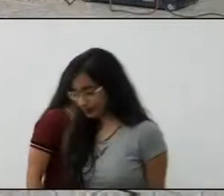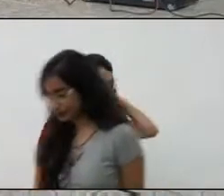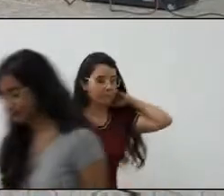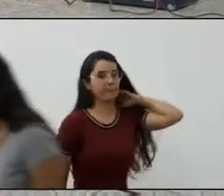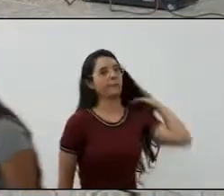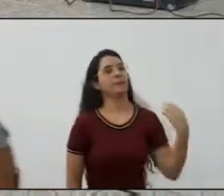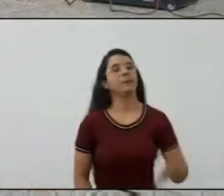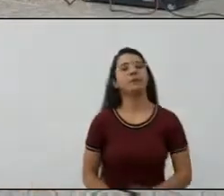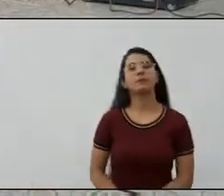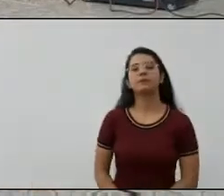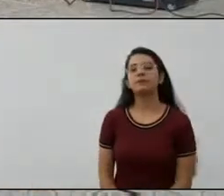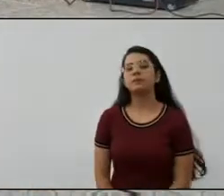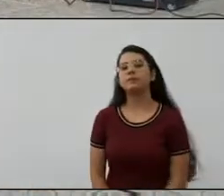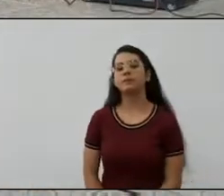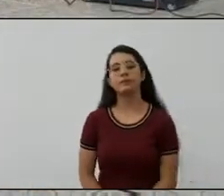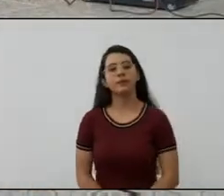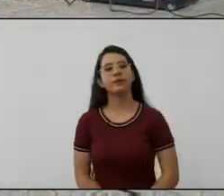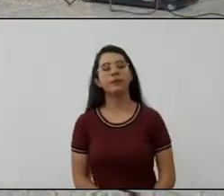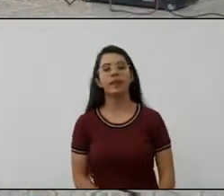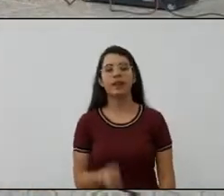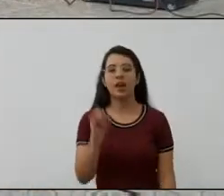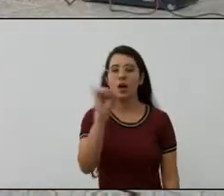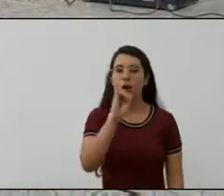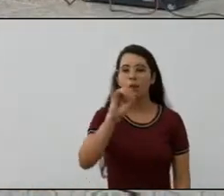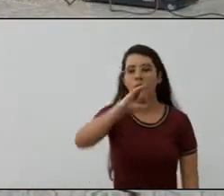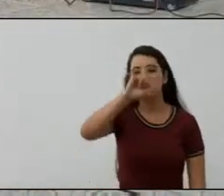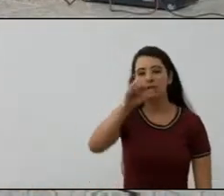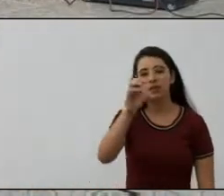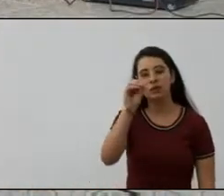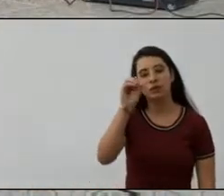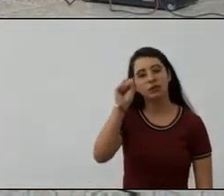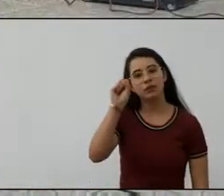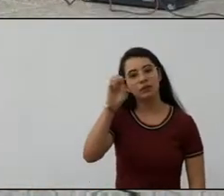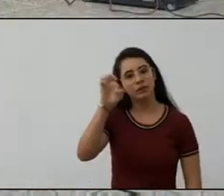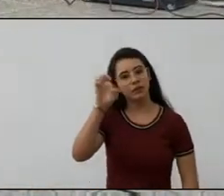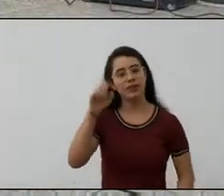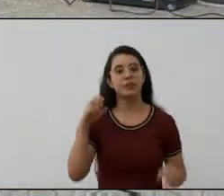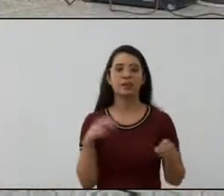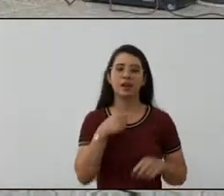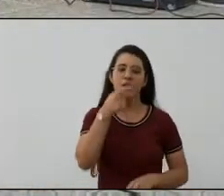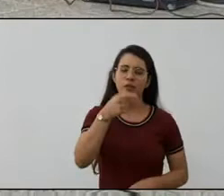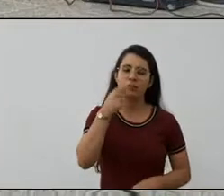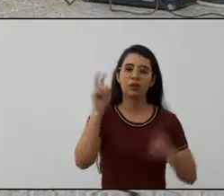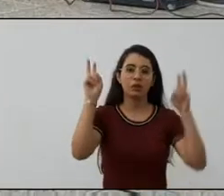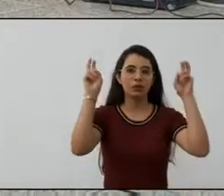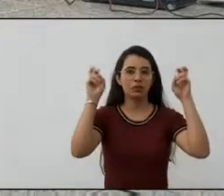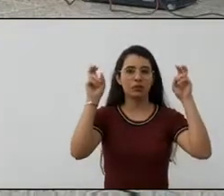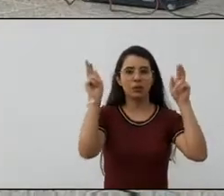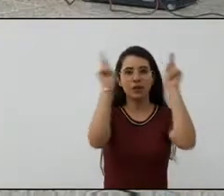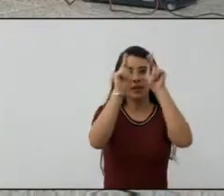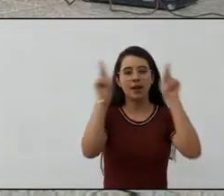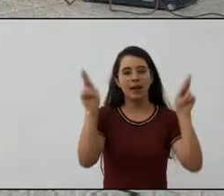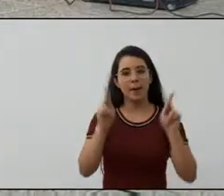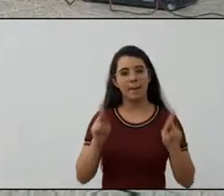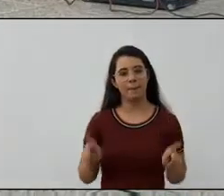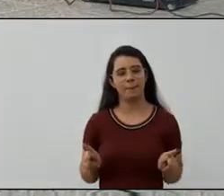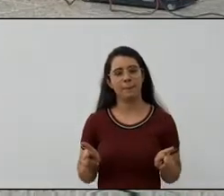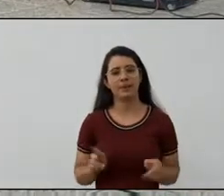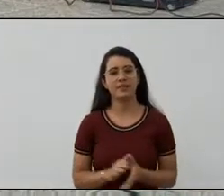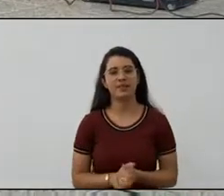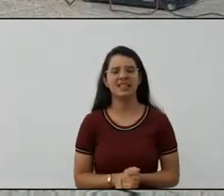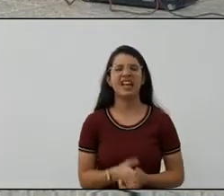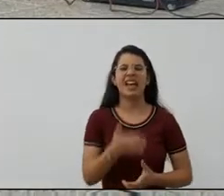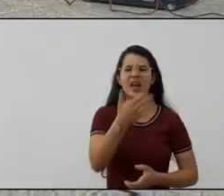adorado. O irmão José falou sobre a paz, e é